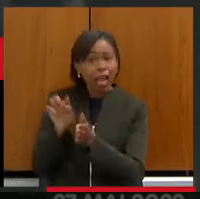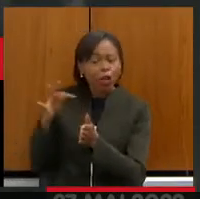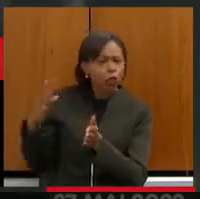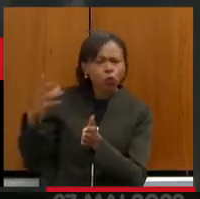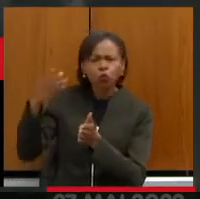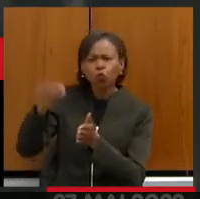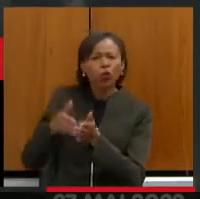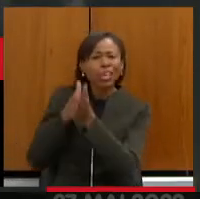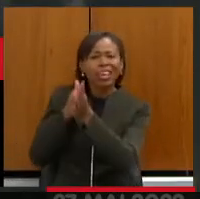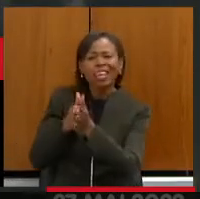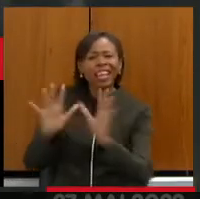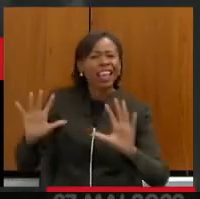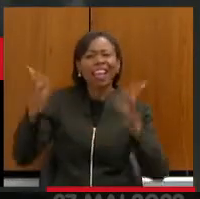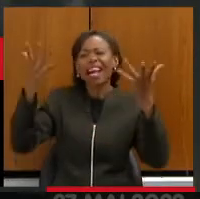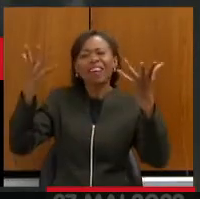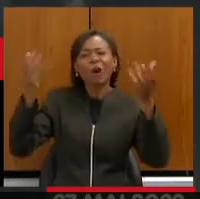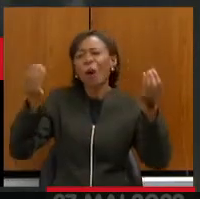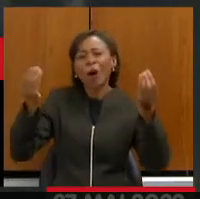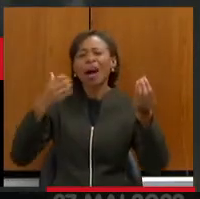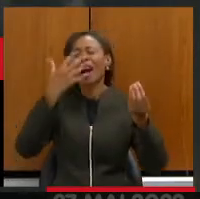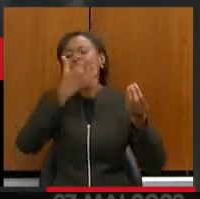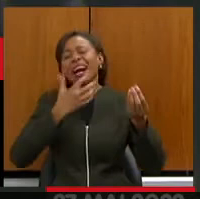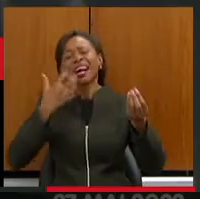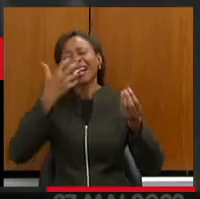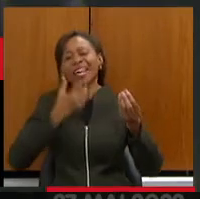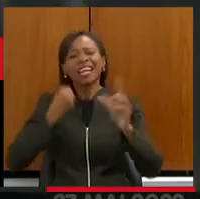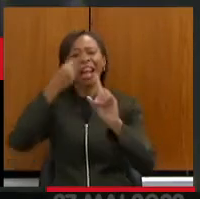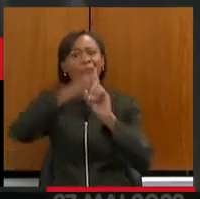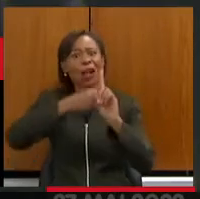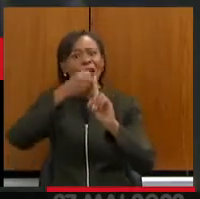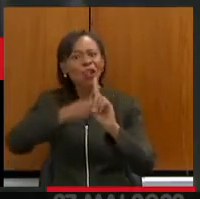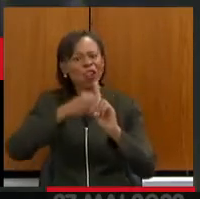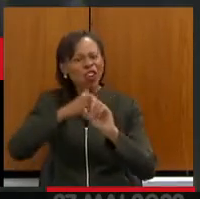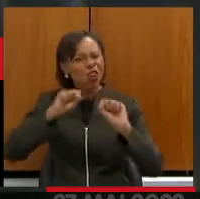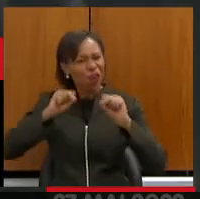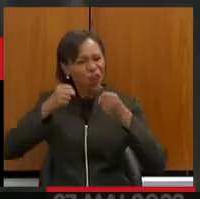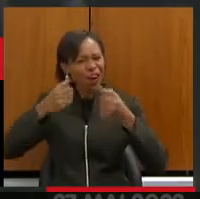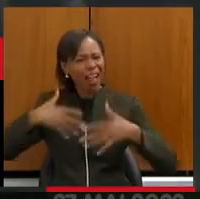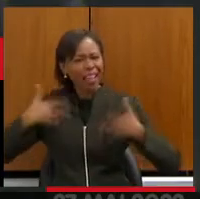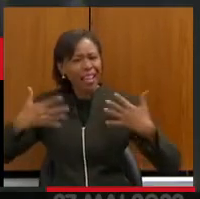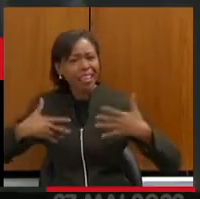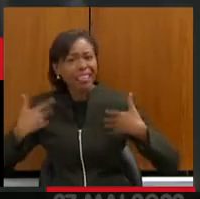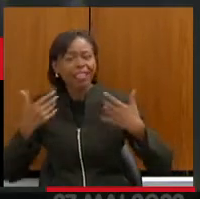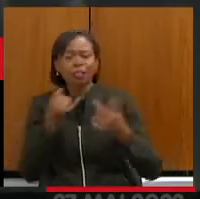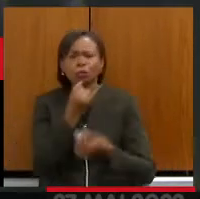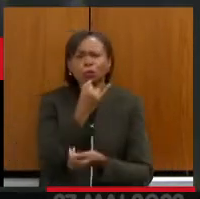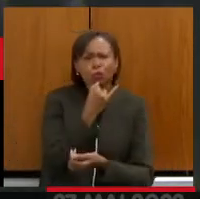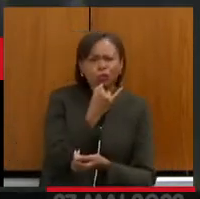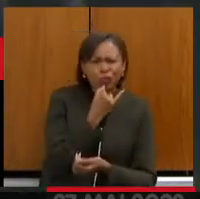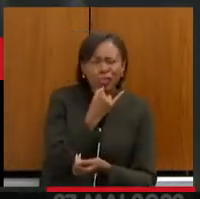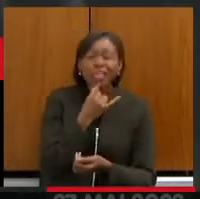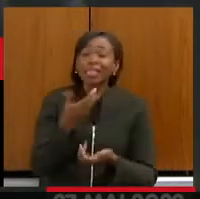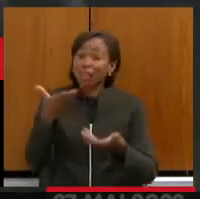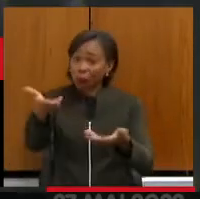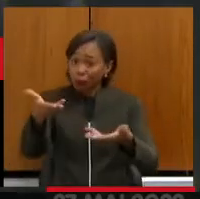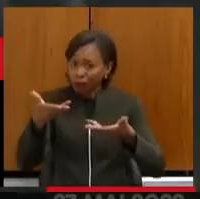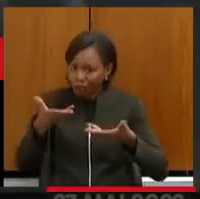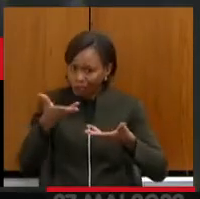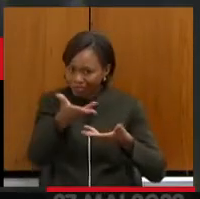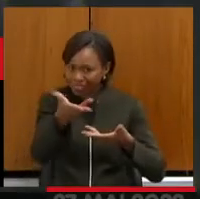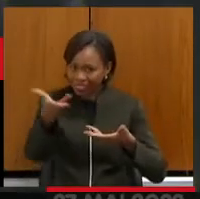vale é celebrado cantando a luta alegria a tristeza então eu quero convidar